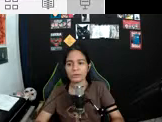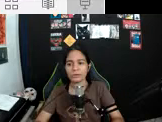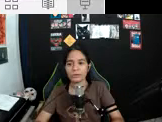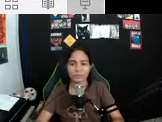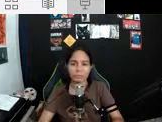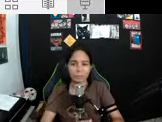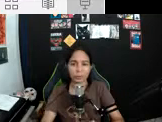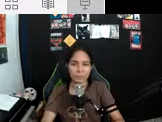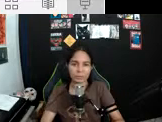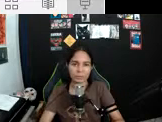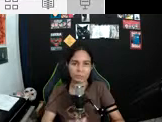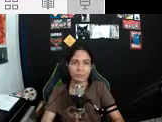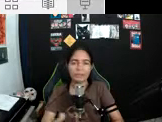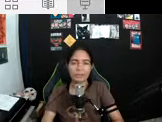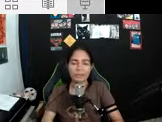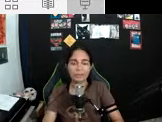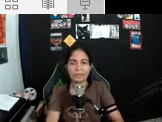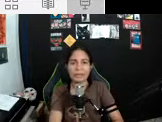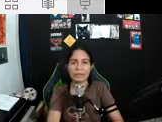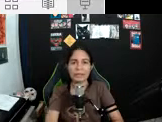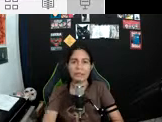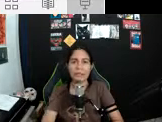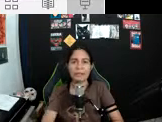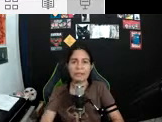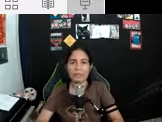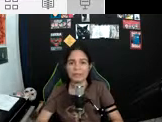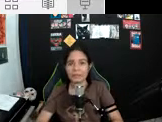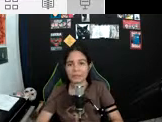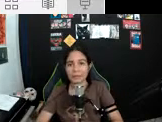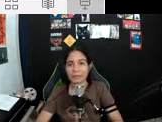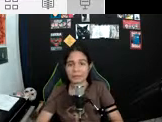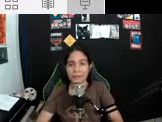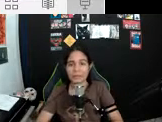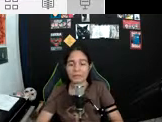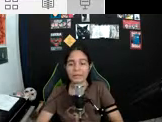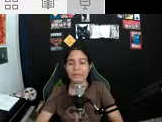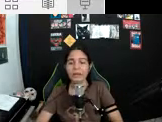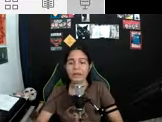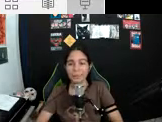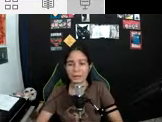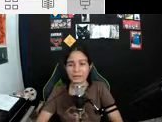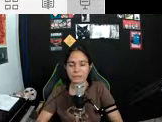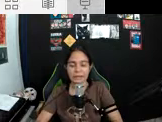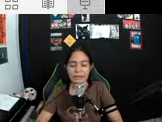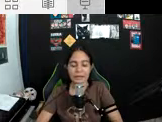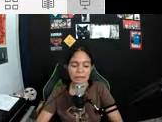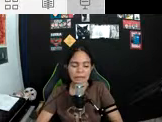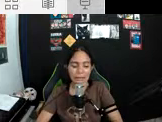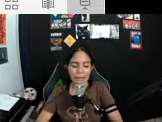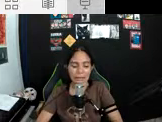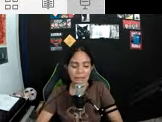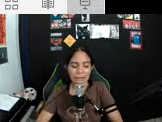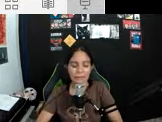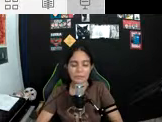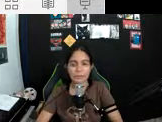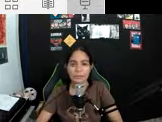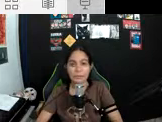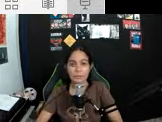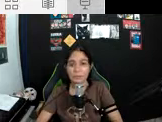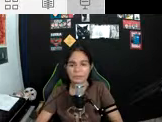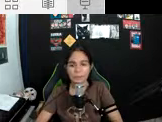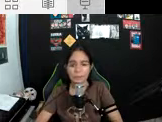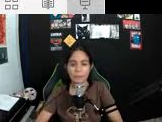onde a pessoa não pode responder por si, mas existe ali o seu representante legal que pode estar